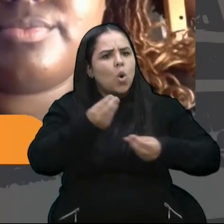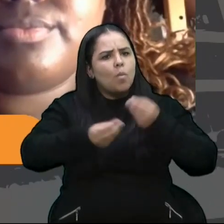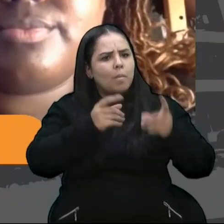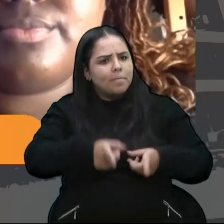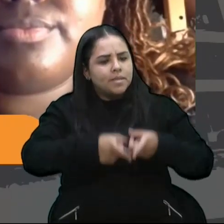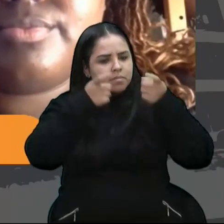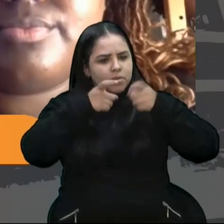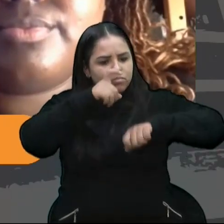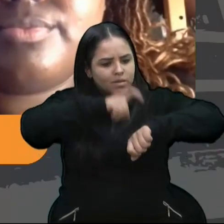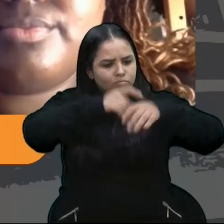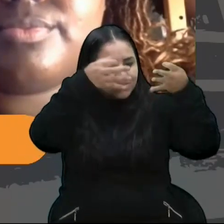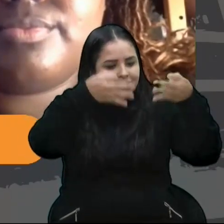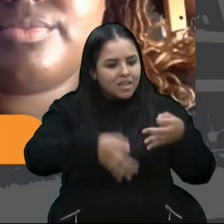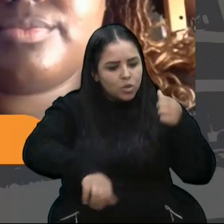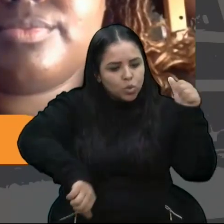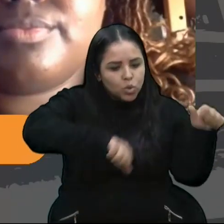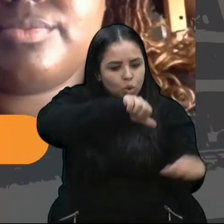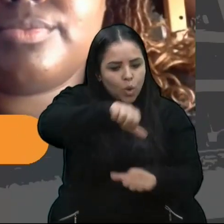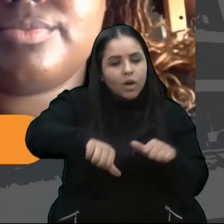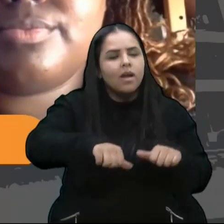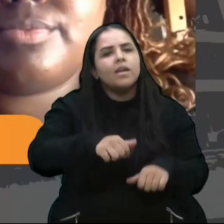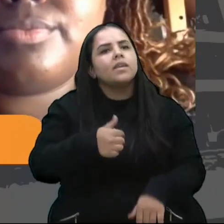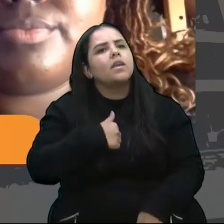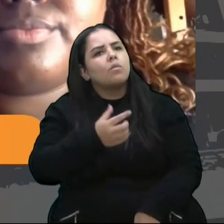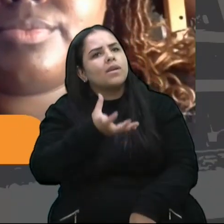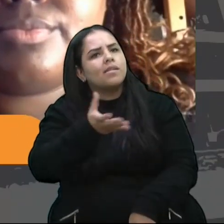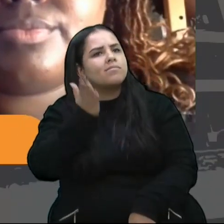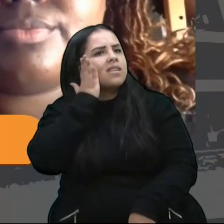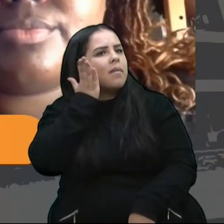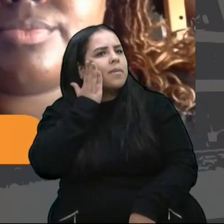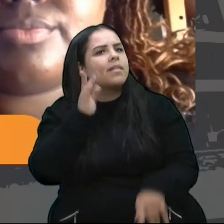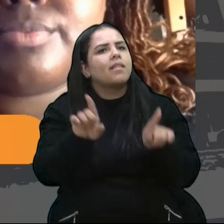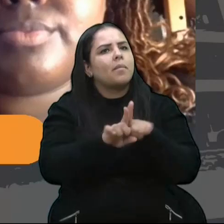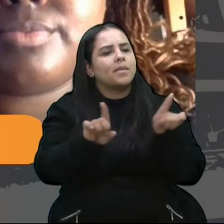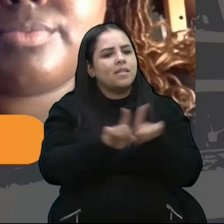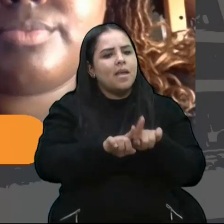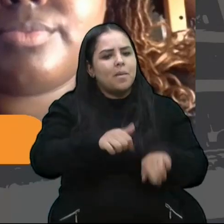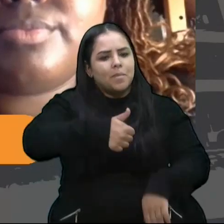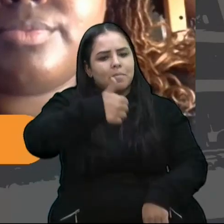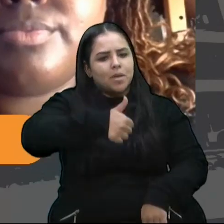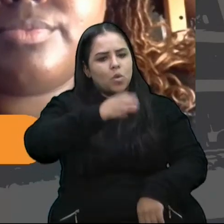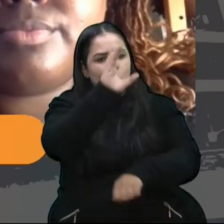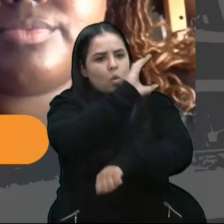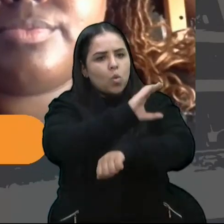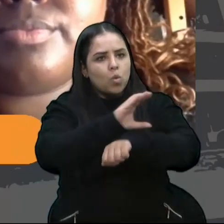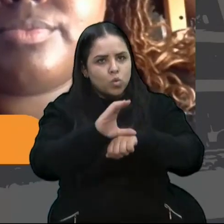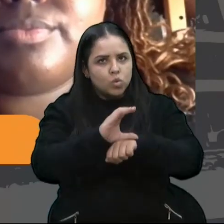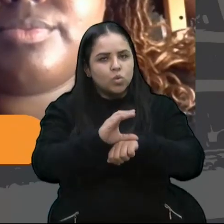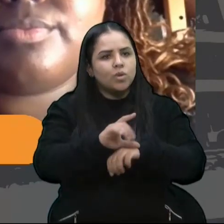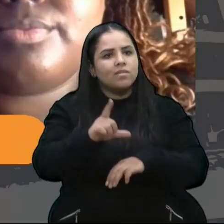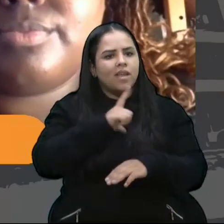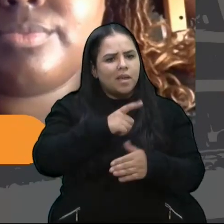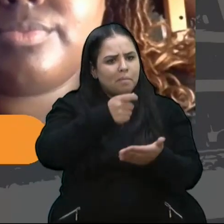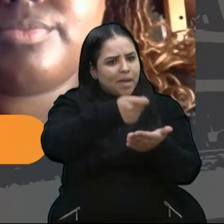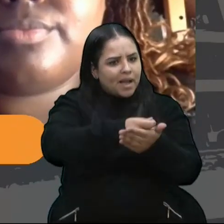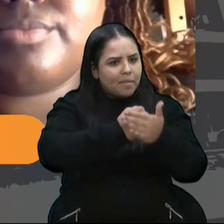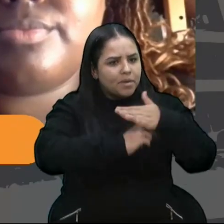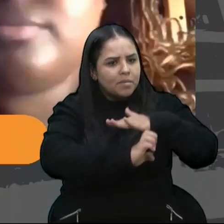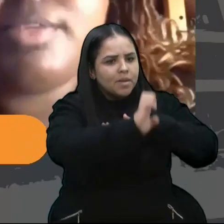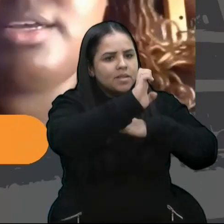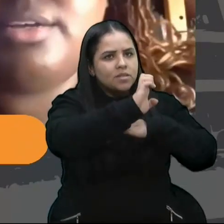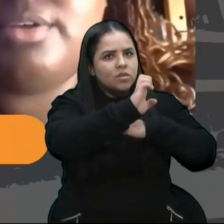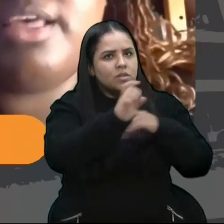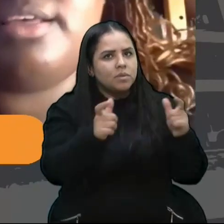exato momento da mudança? E também quero saber, essa primeira capacitação teve custo para os empreendedores, para os